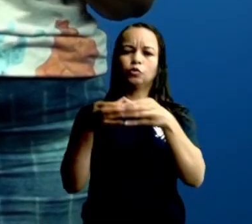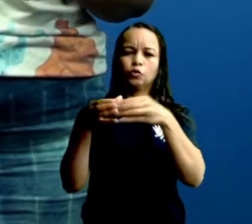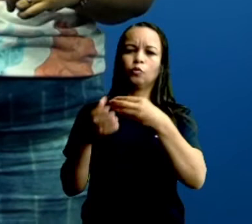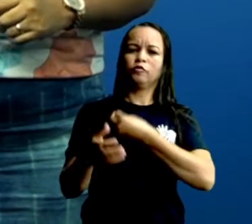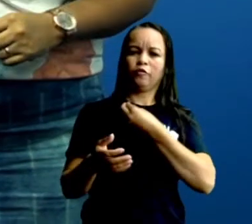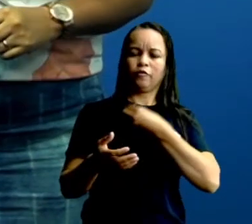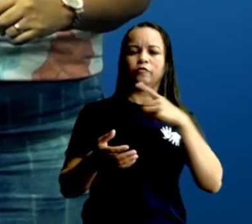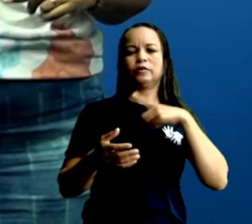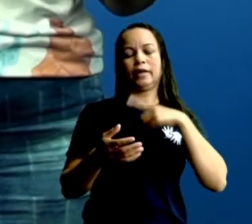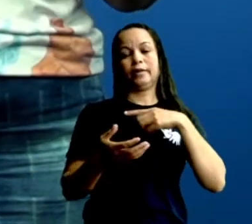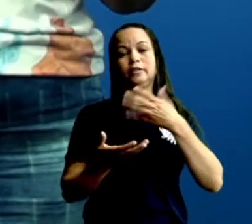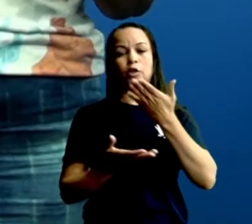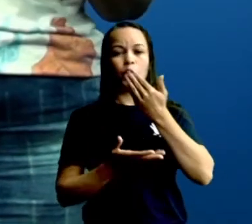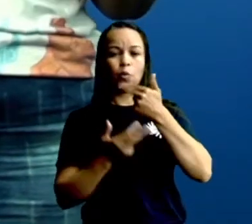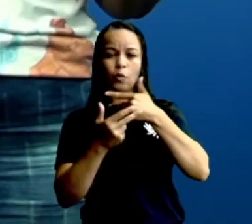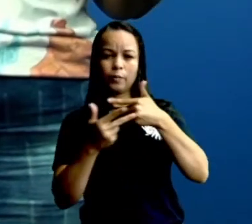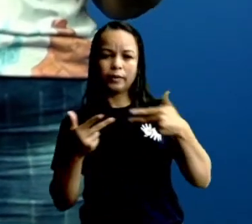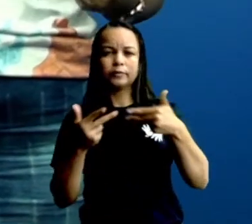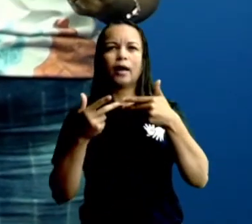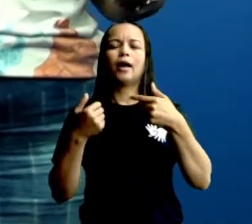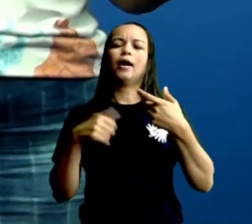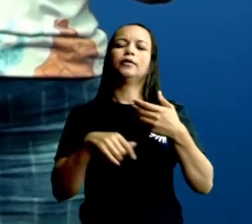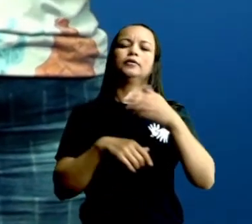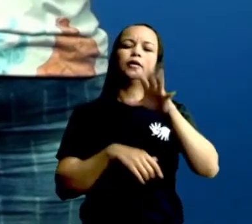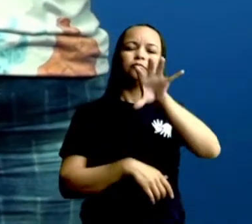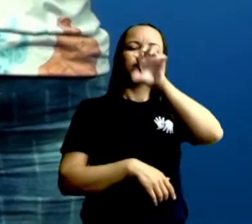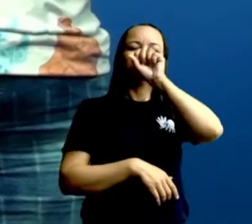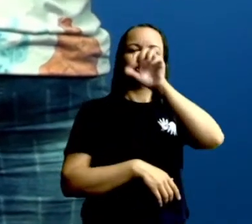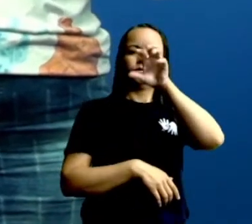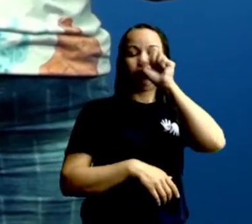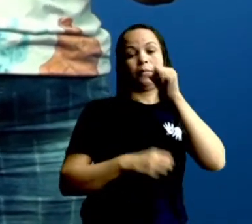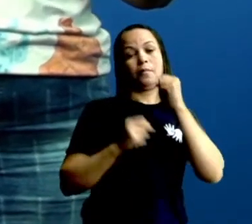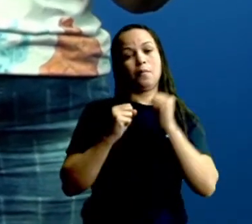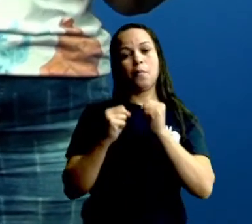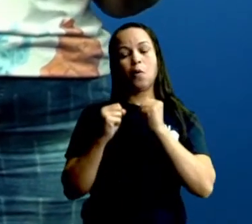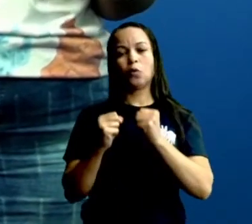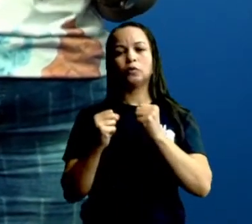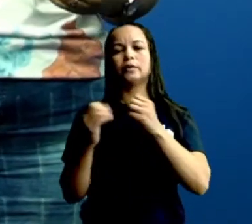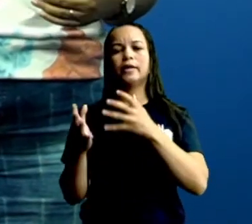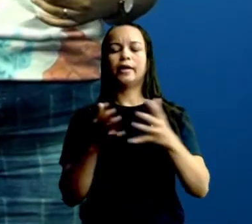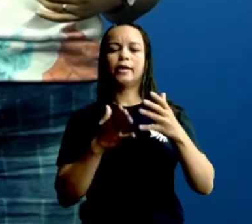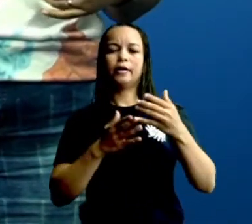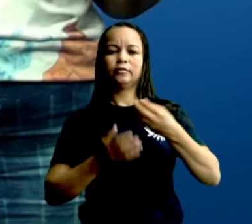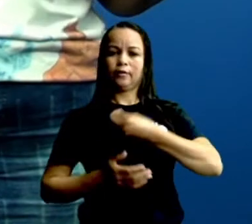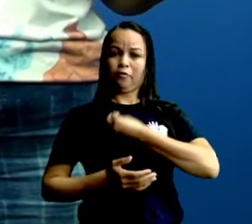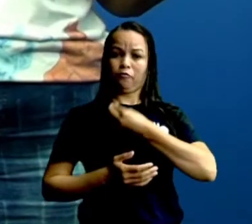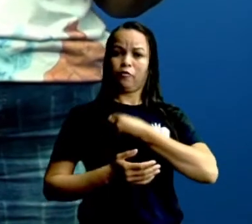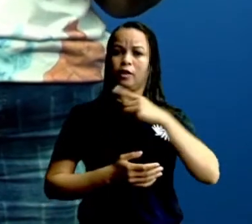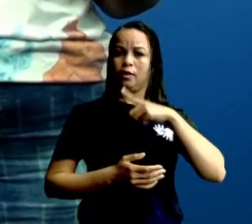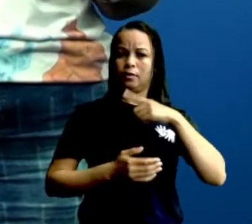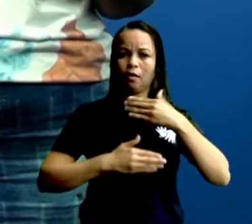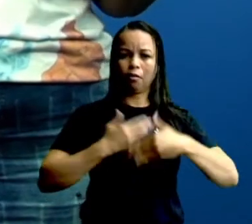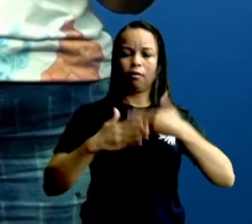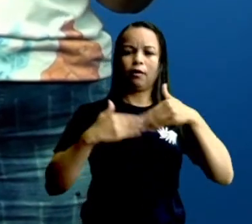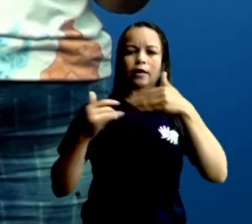de respirar, para poder sobreviver. A necessidade da luz do sol,